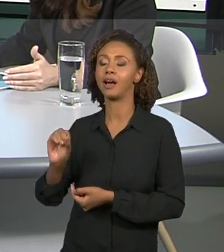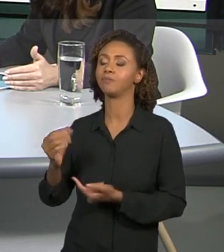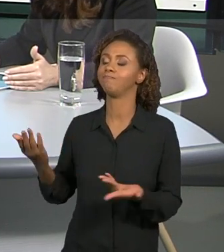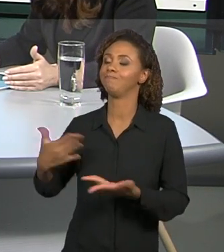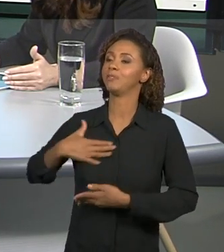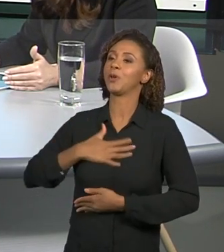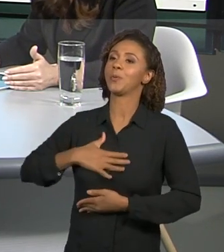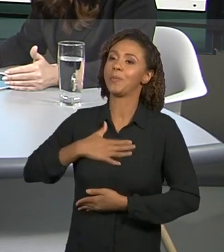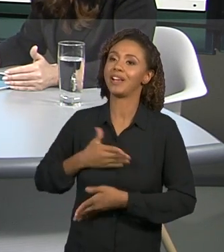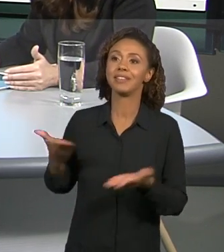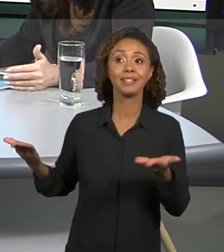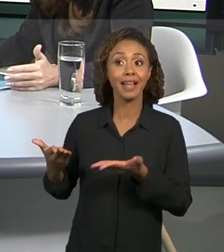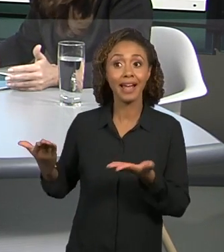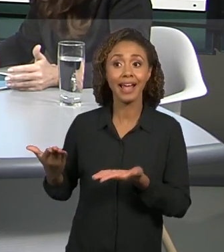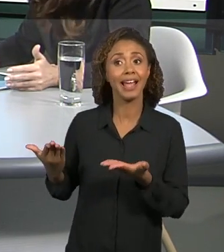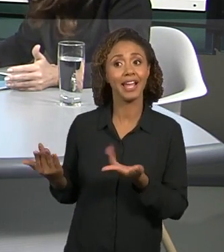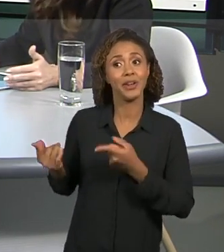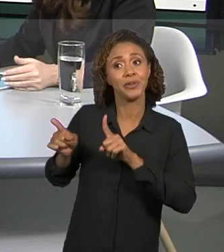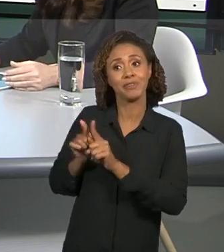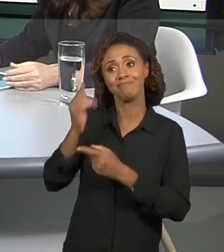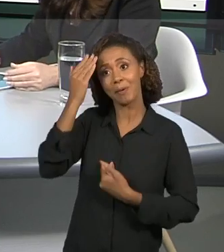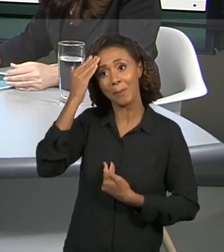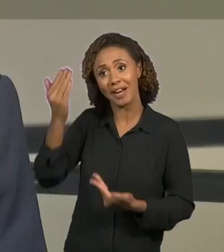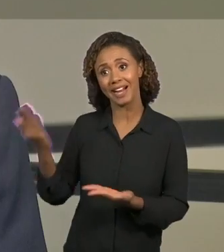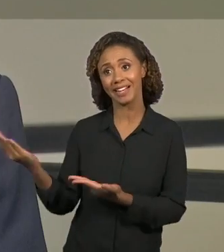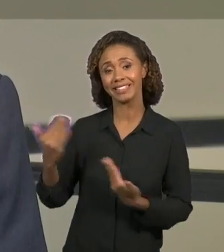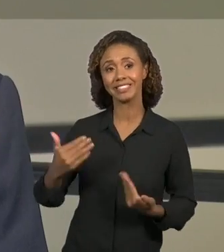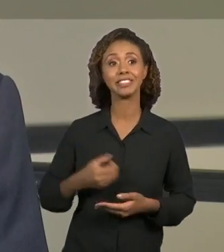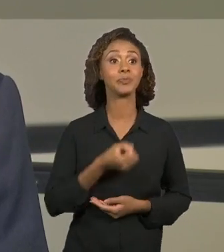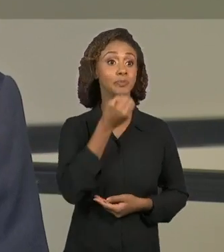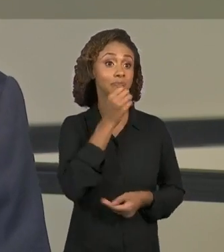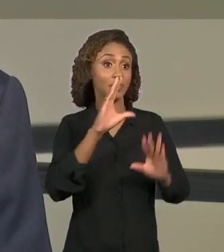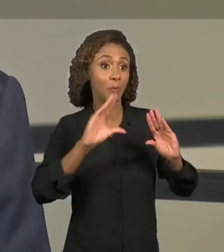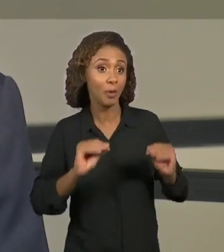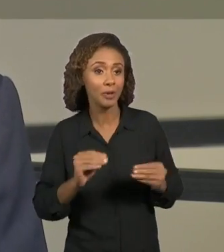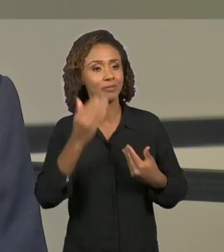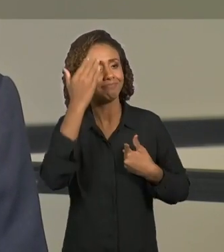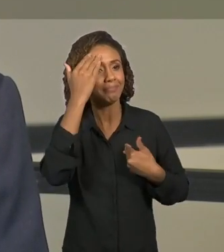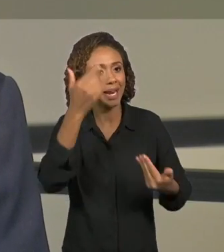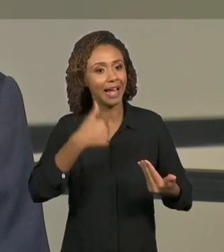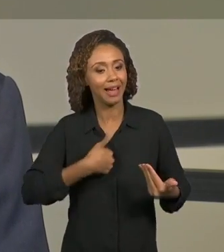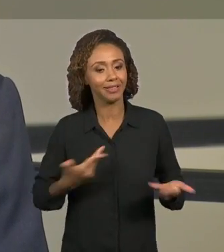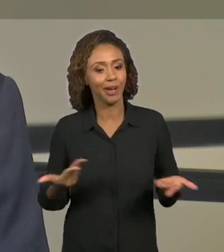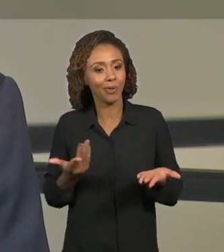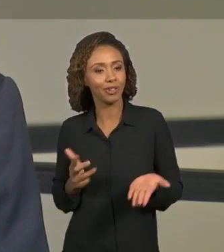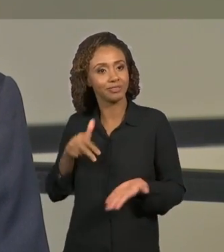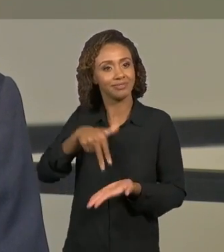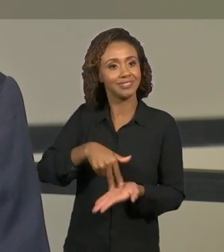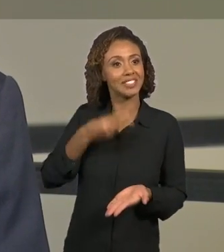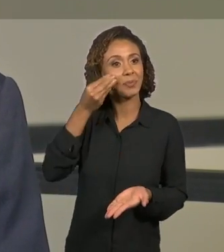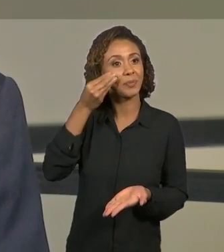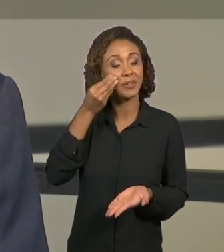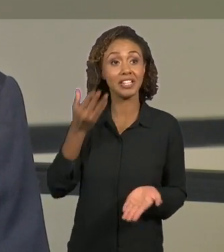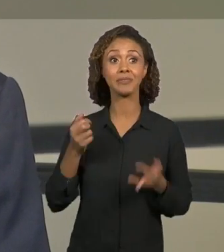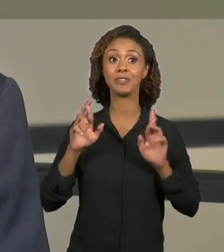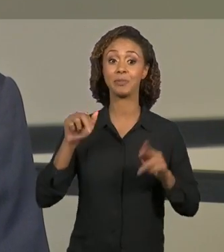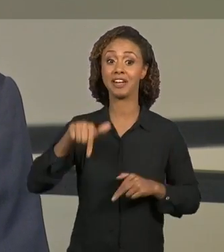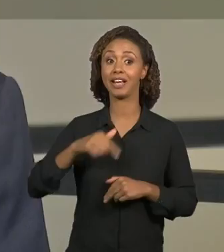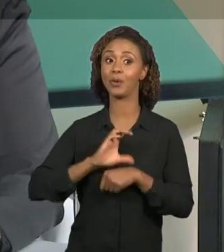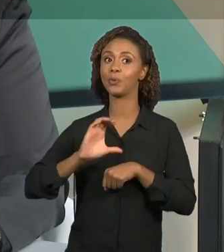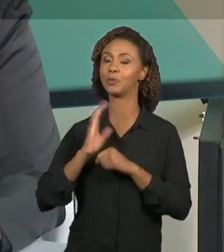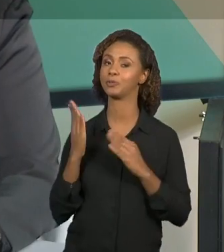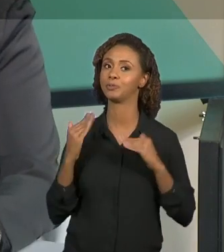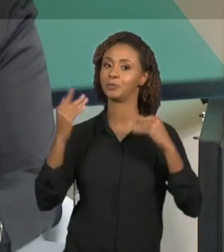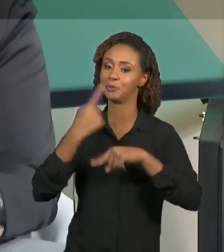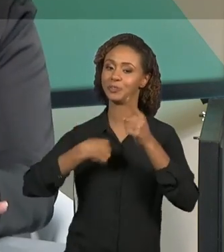um prazer muito grande tá com você aqui nessa noite muito obrigada oi boa noite obrigado pela oportunidade esperamos ter sucesso nesse